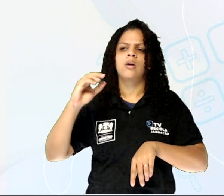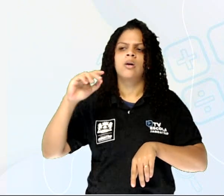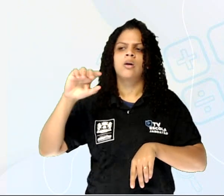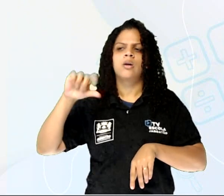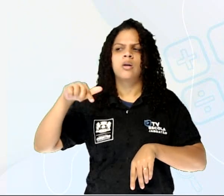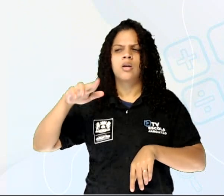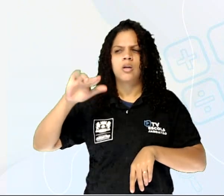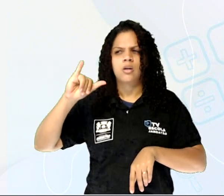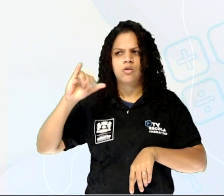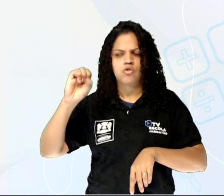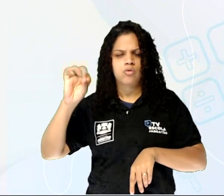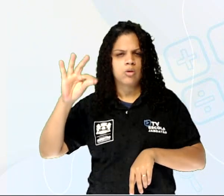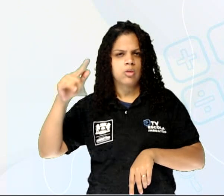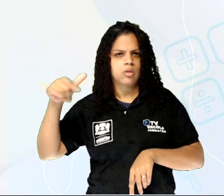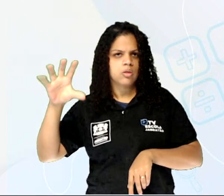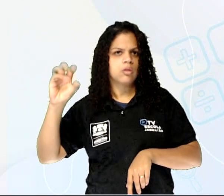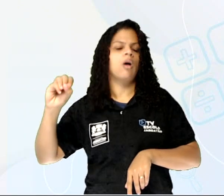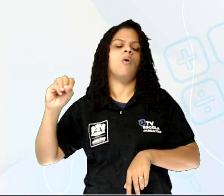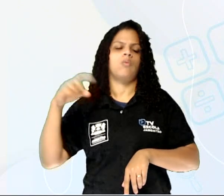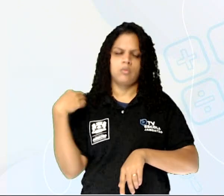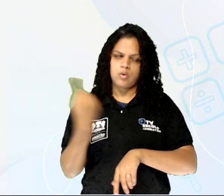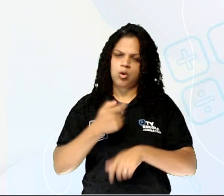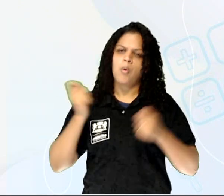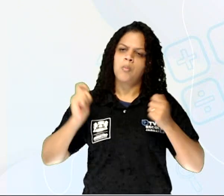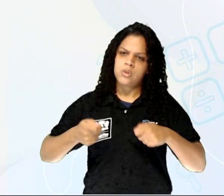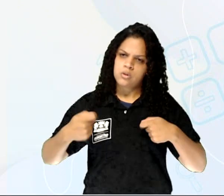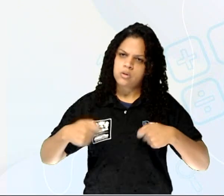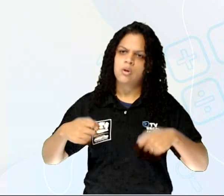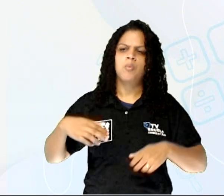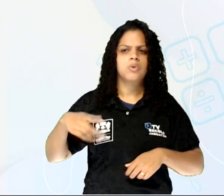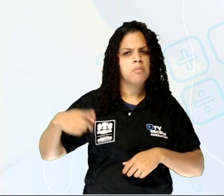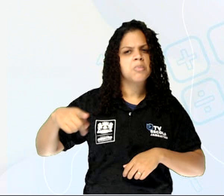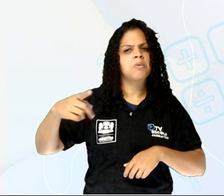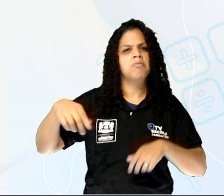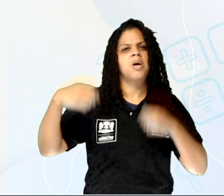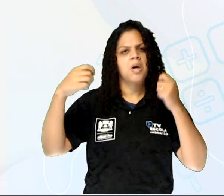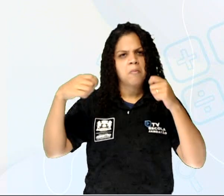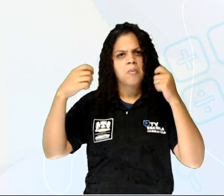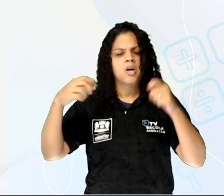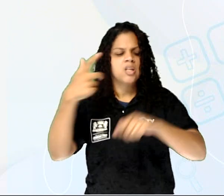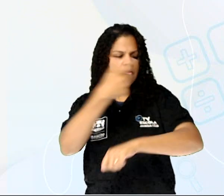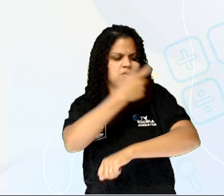de vacinação. O último caso de poliomielite no Brasil ocorreu em